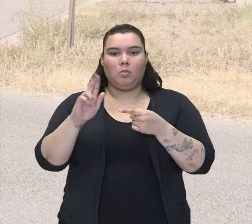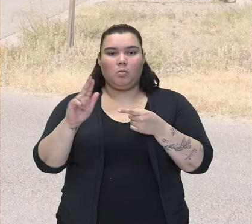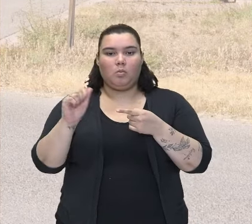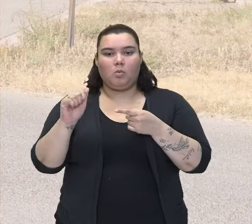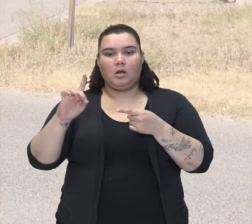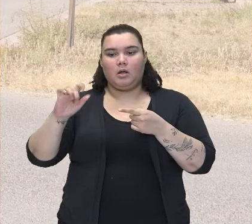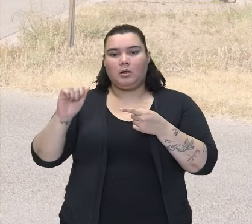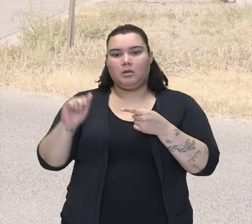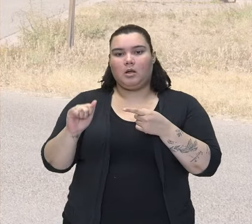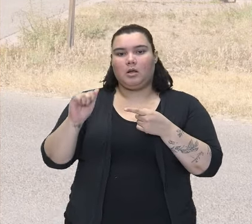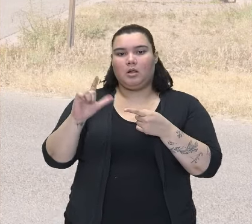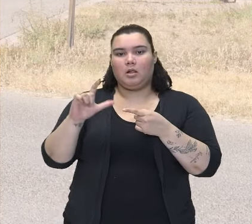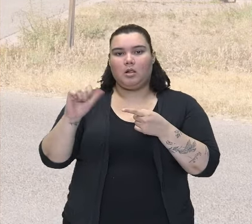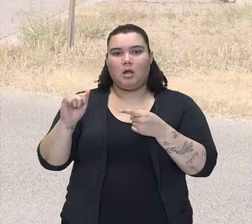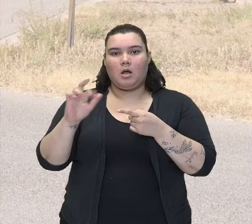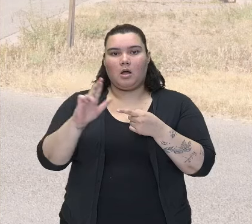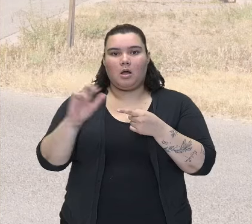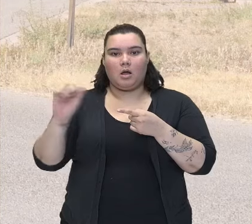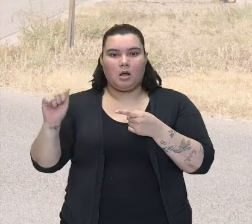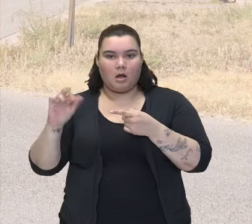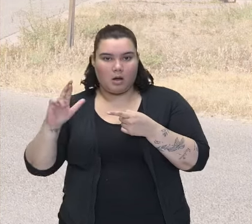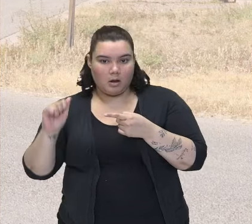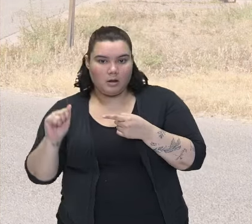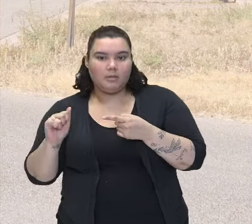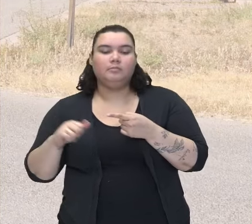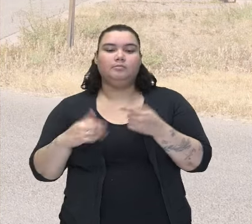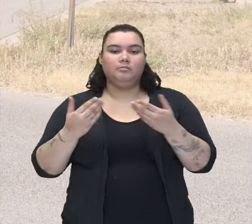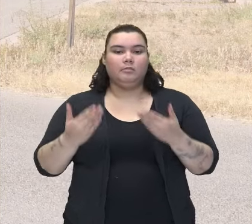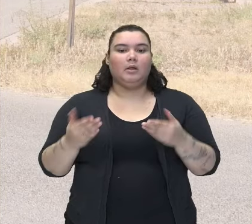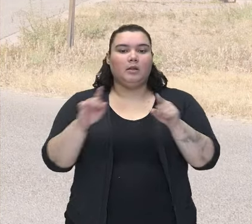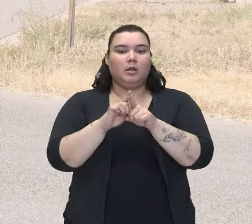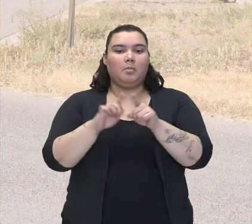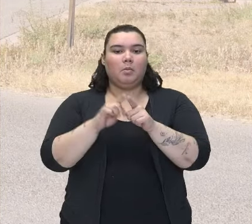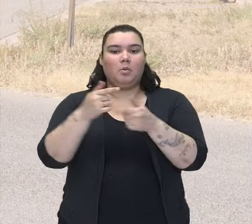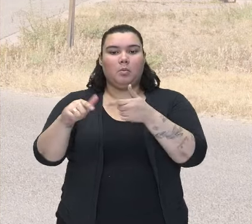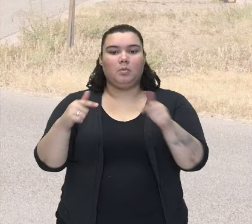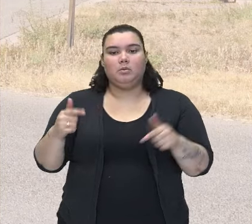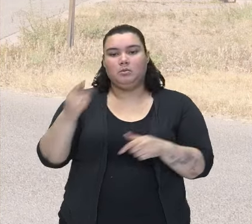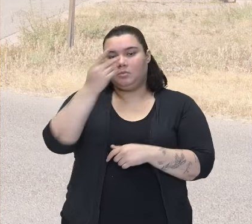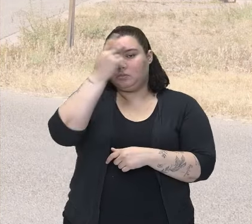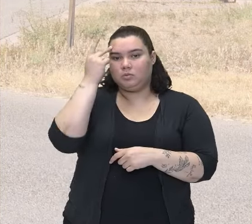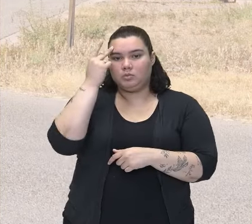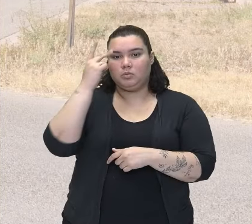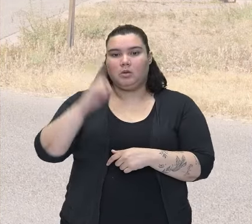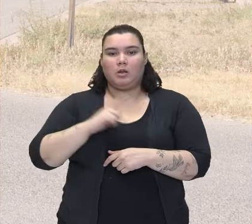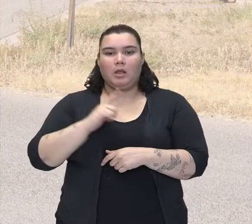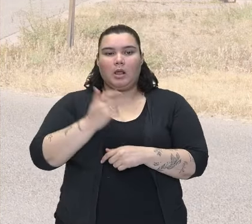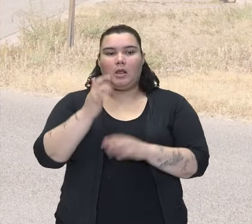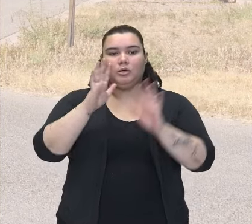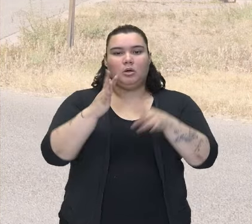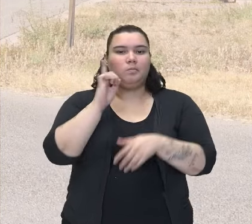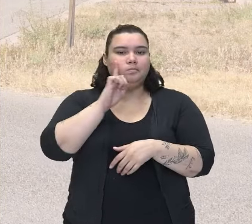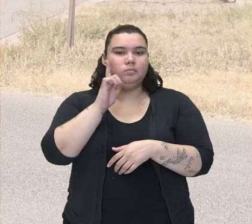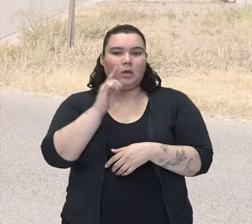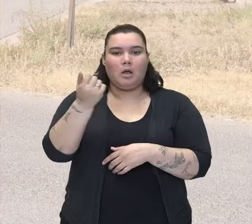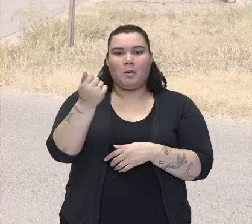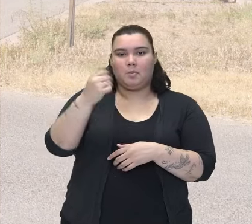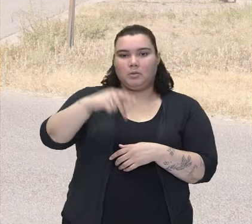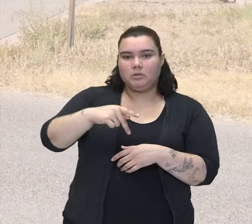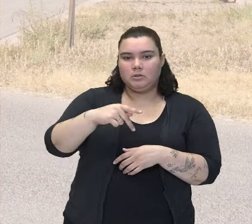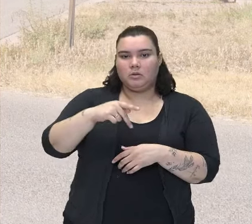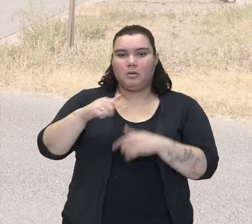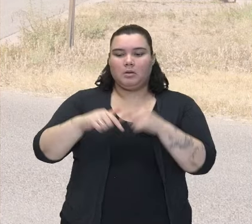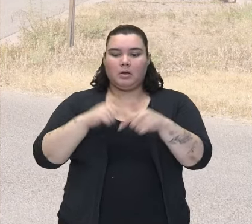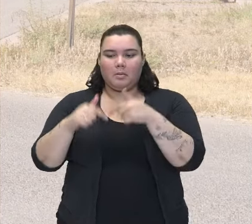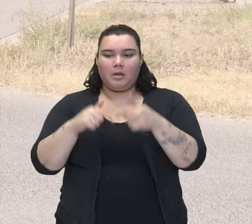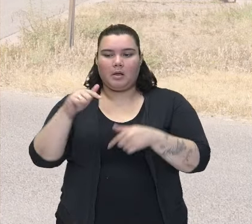Vale do Silício do México. Mas muitos consultores estadunidenses aposentados, né, que trabalhavam ali no Vale